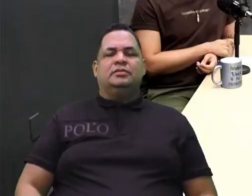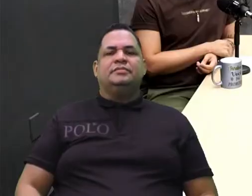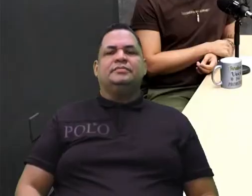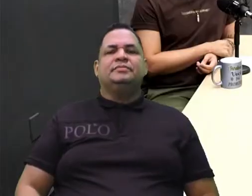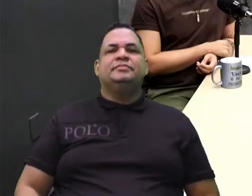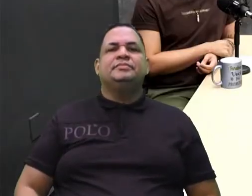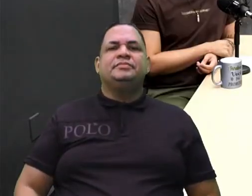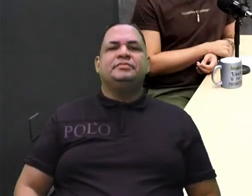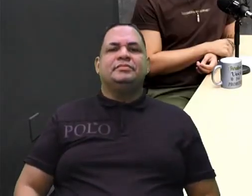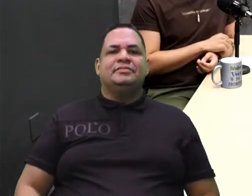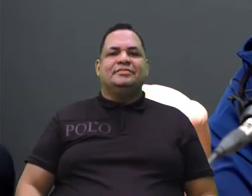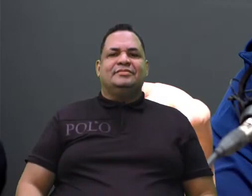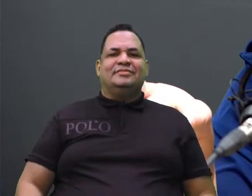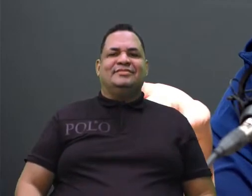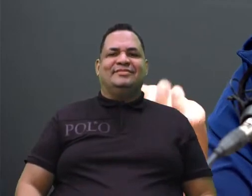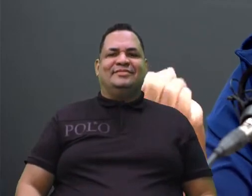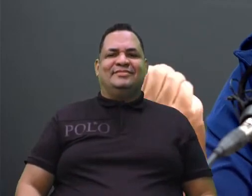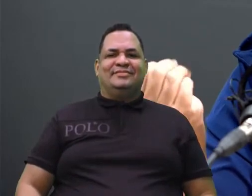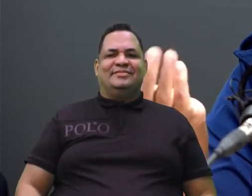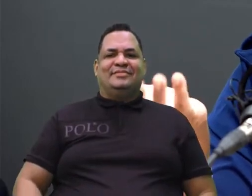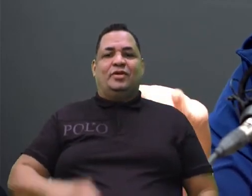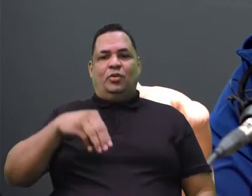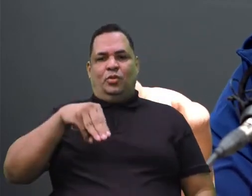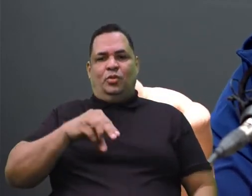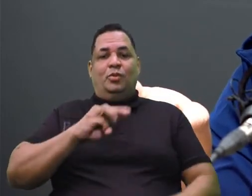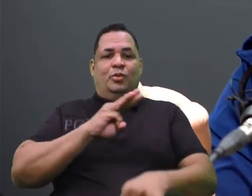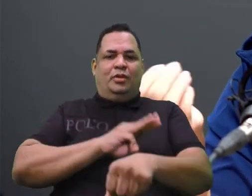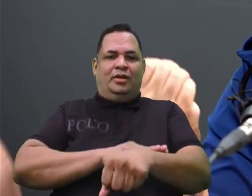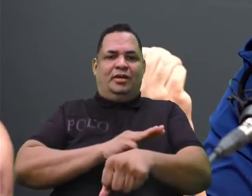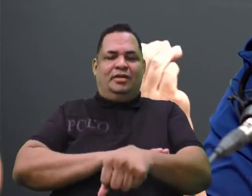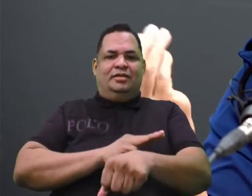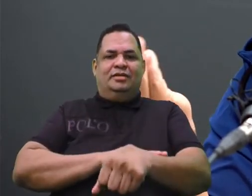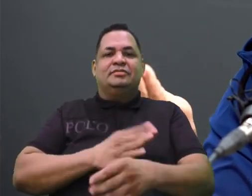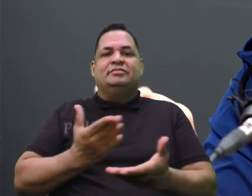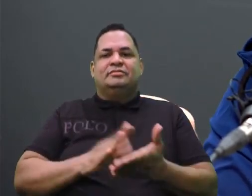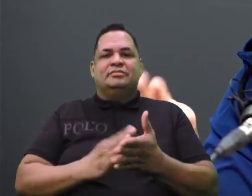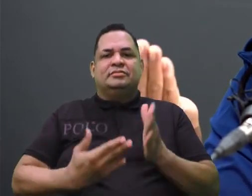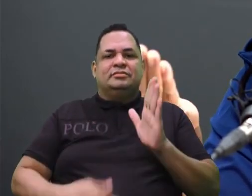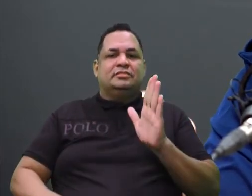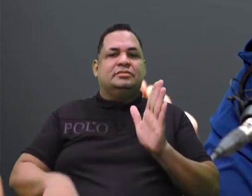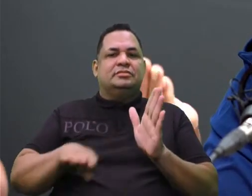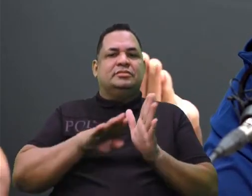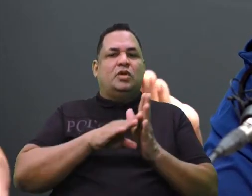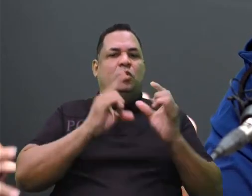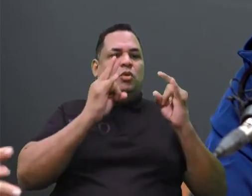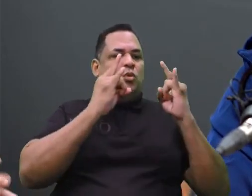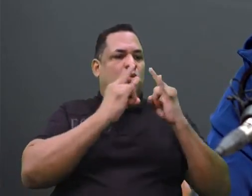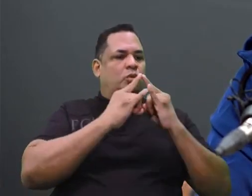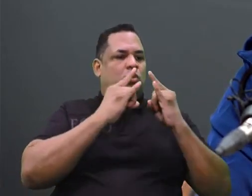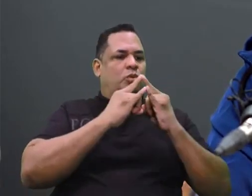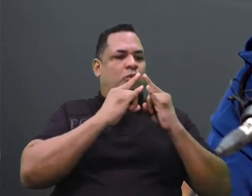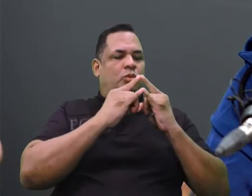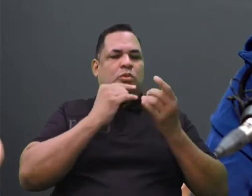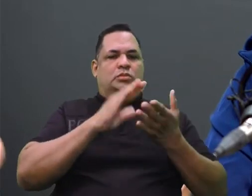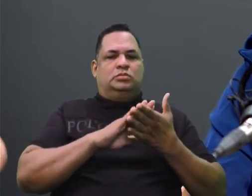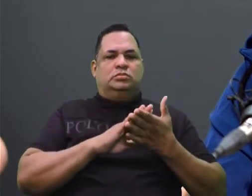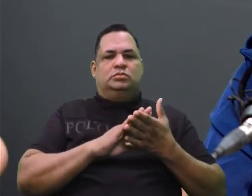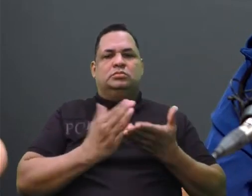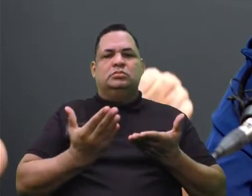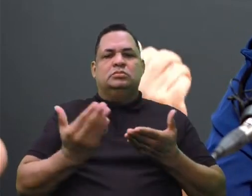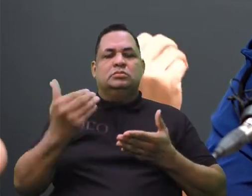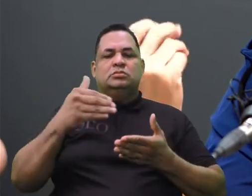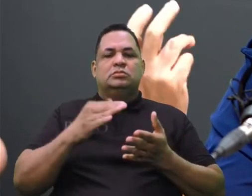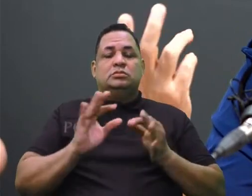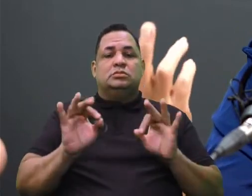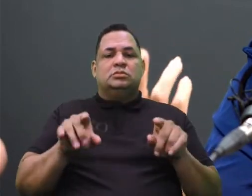Sim, aí chegou O Wesley Dandara. o Wesley Gandara. Ele veio do Instituto Nacional de Educação de Surdos.